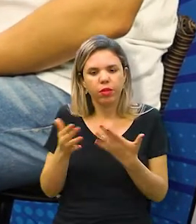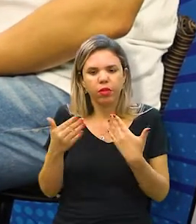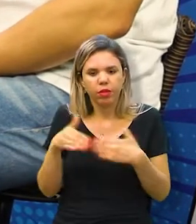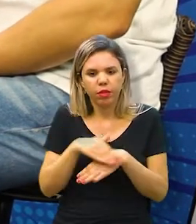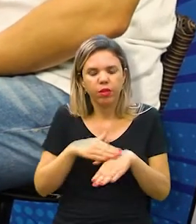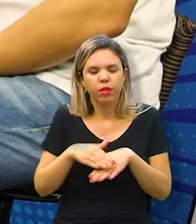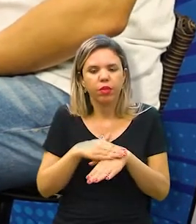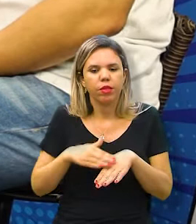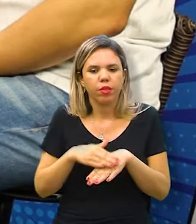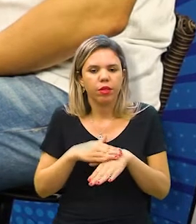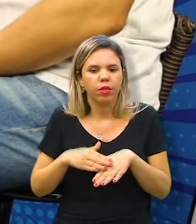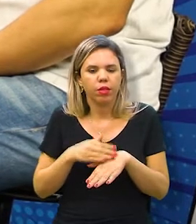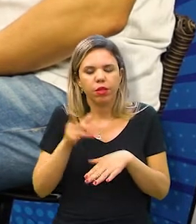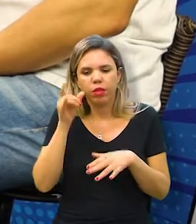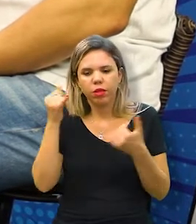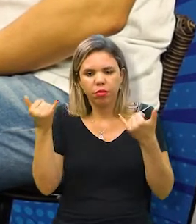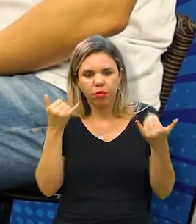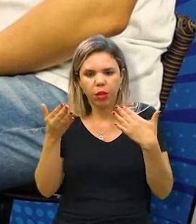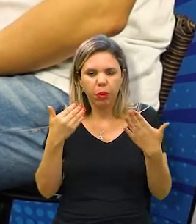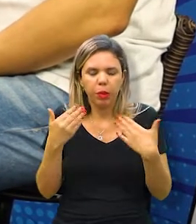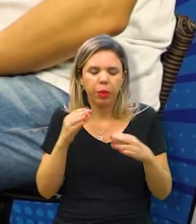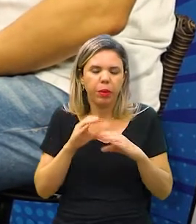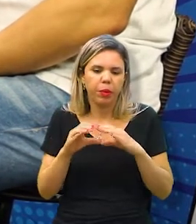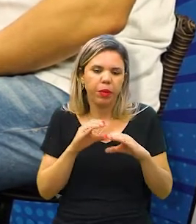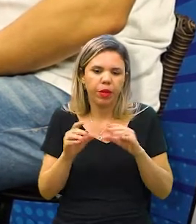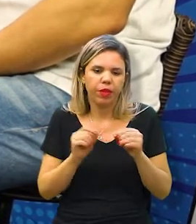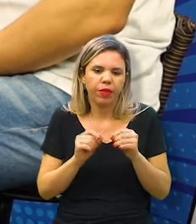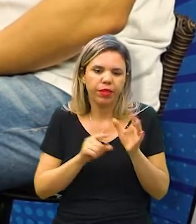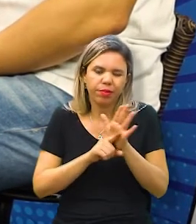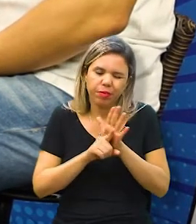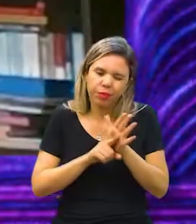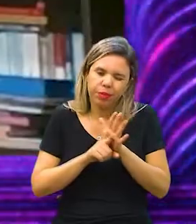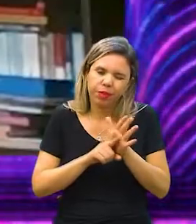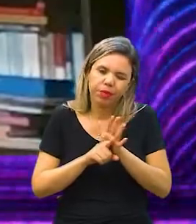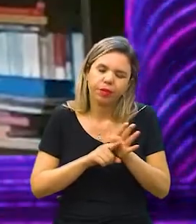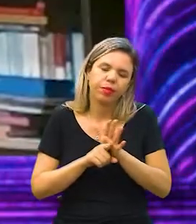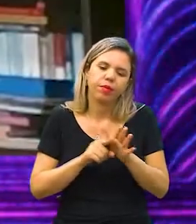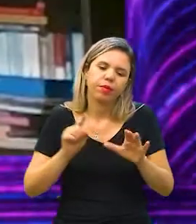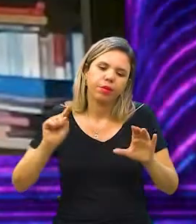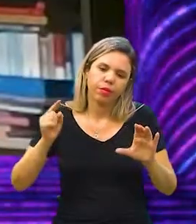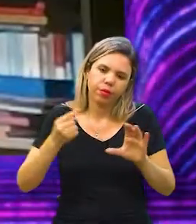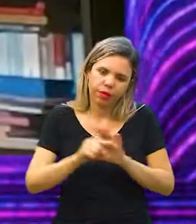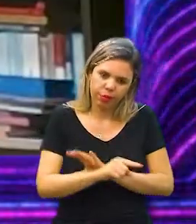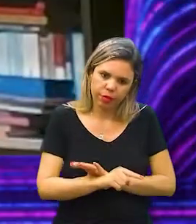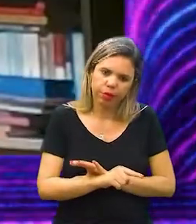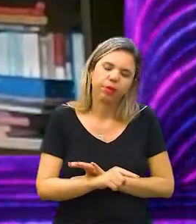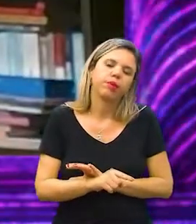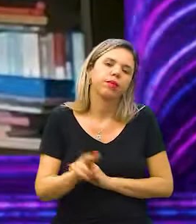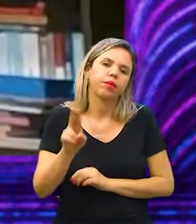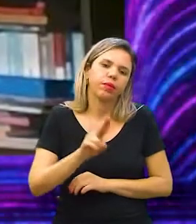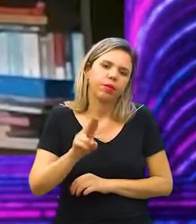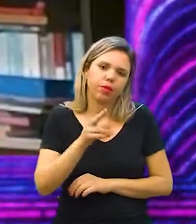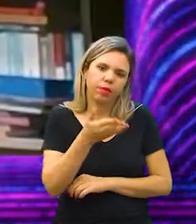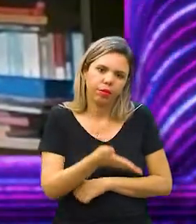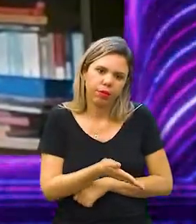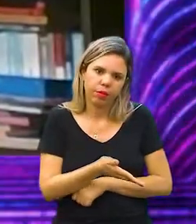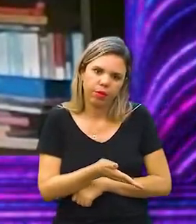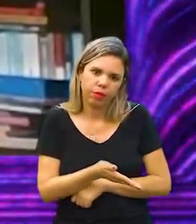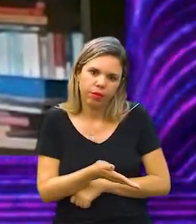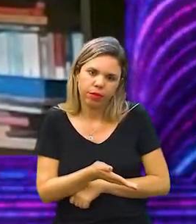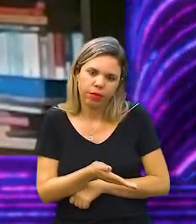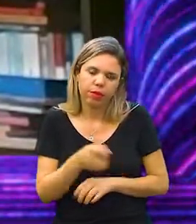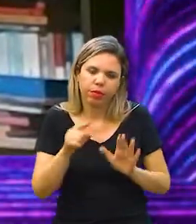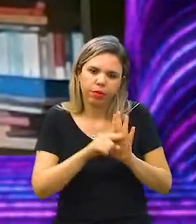para ouvi-los, entendeu? Estou fazendo uma pesquisa mais aprofundada, utilizando